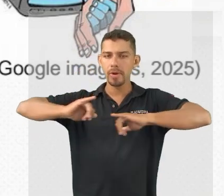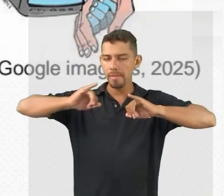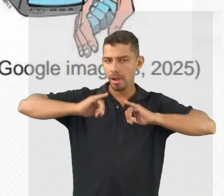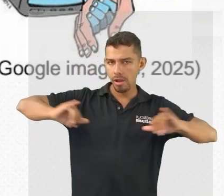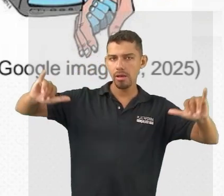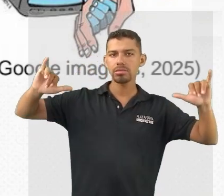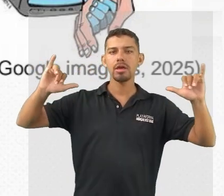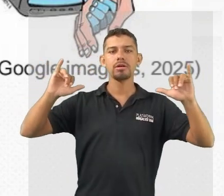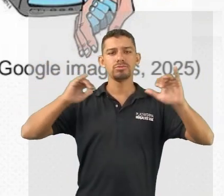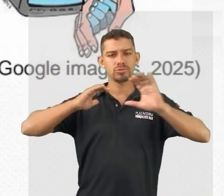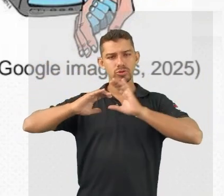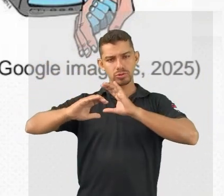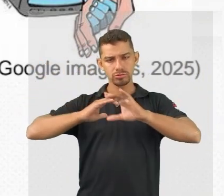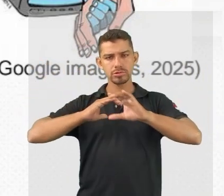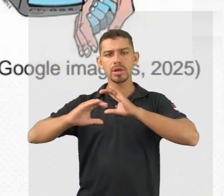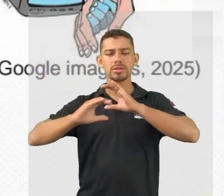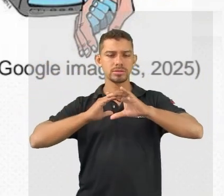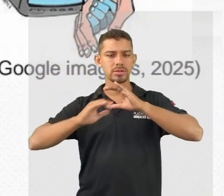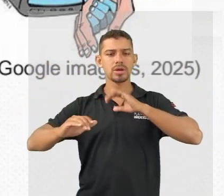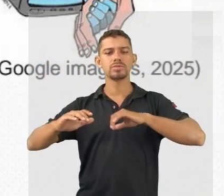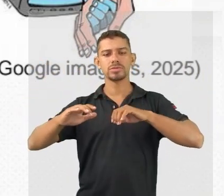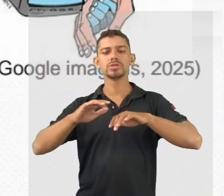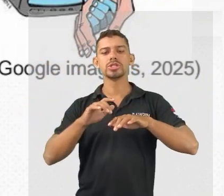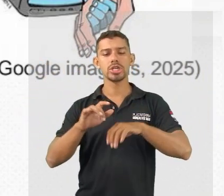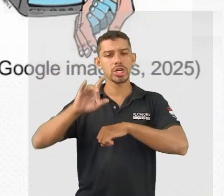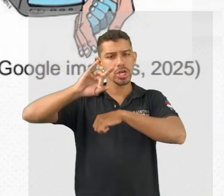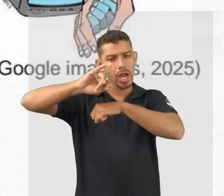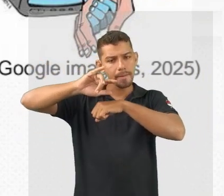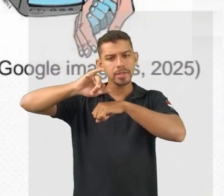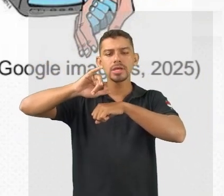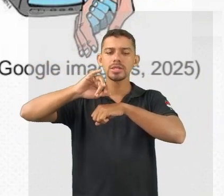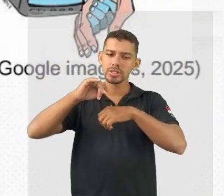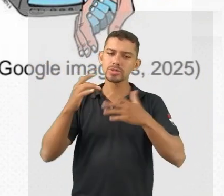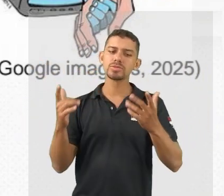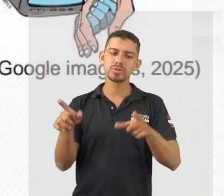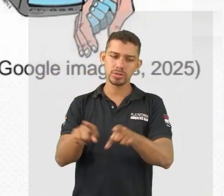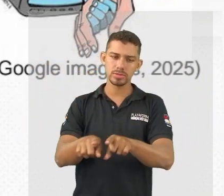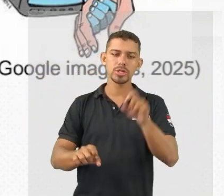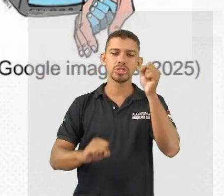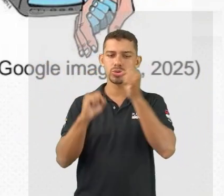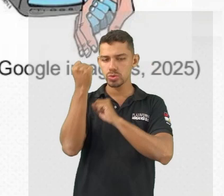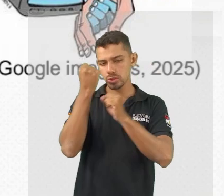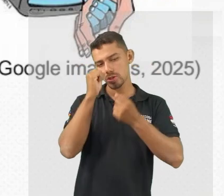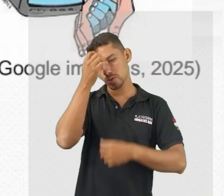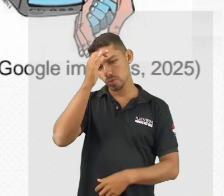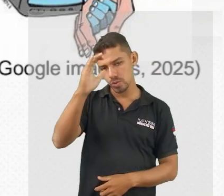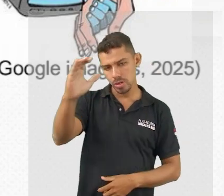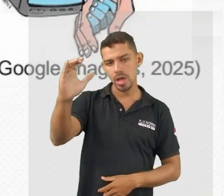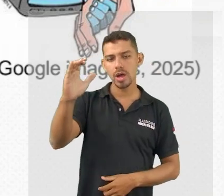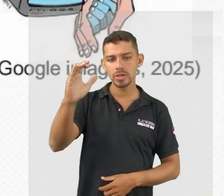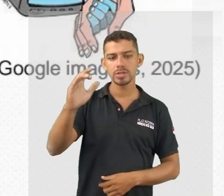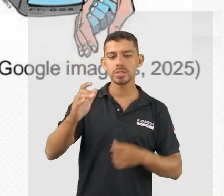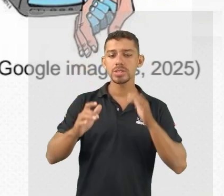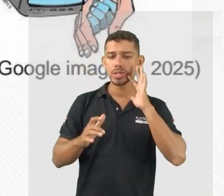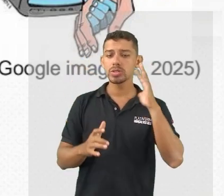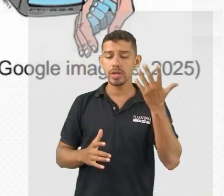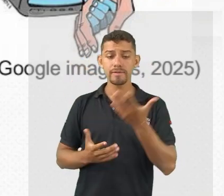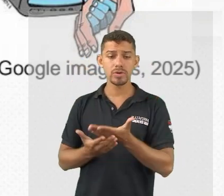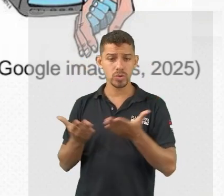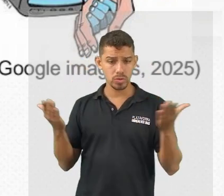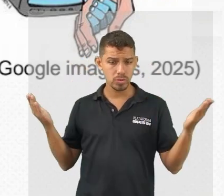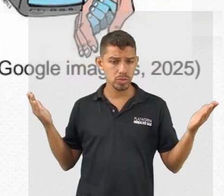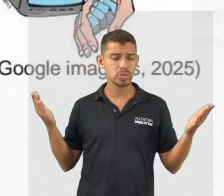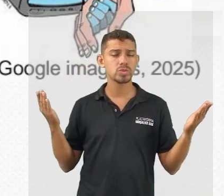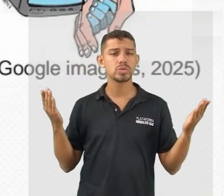propaganda, meios de comunicação e capitalismo sem falar da indústria cultural, né? Esse fenômeno